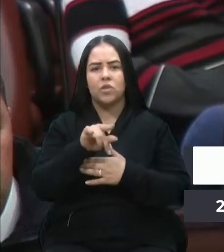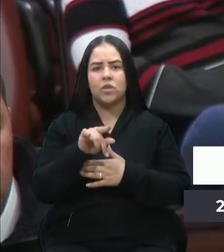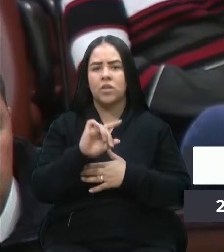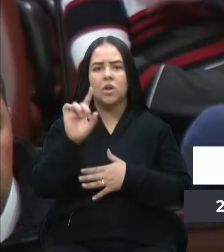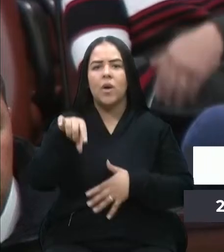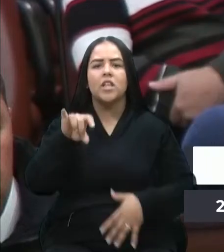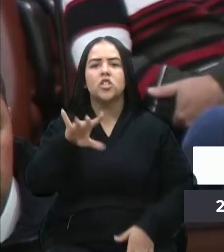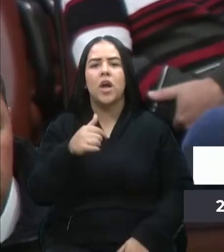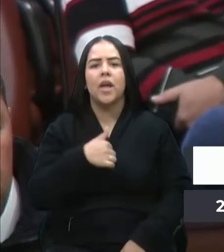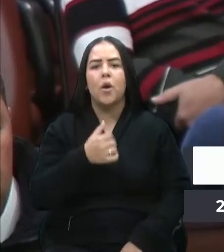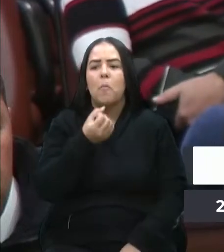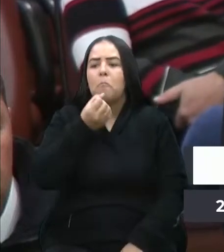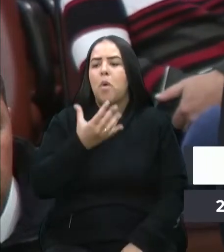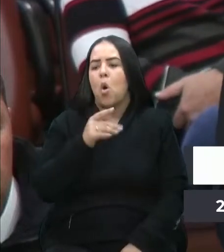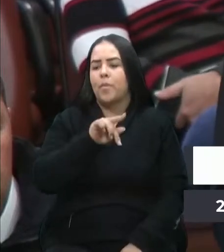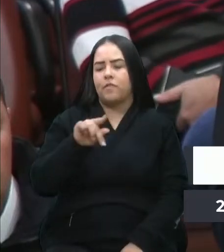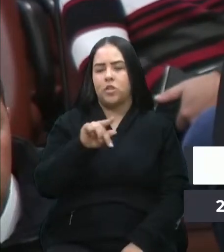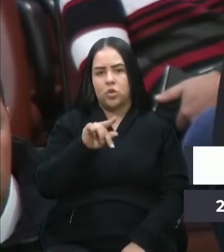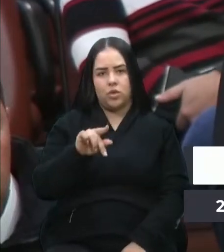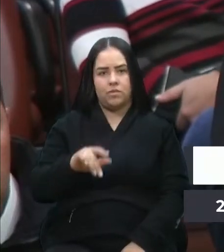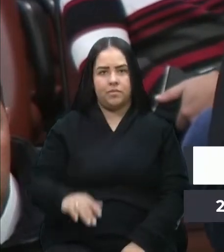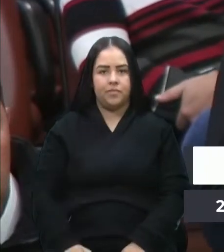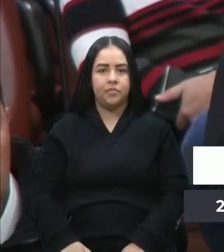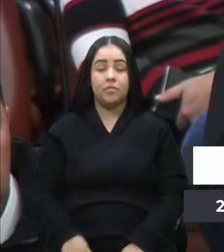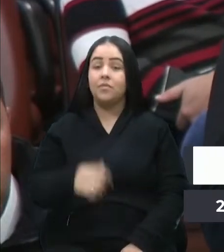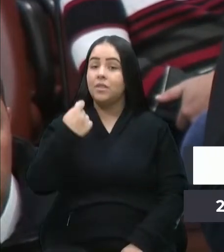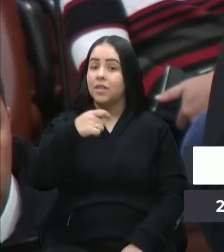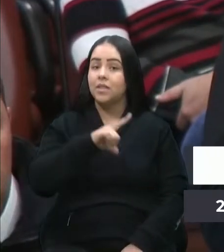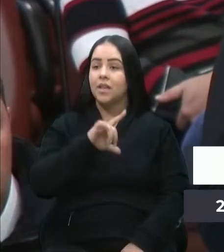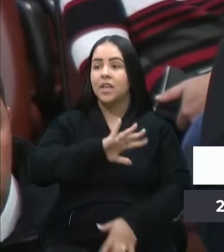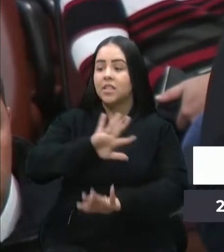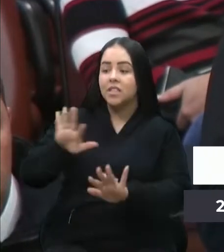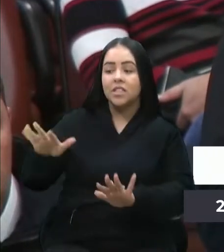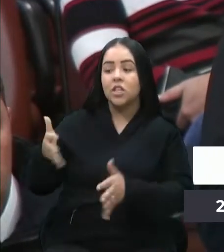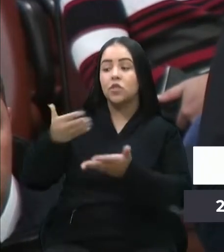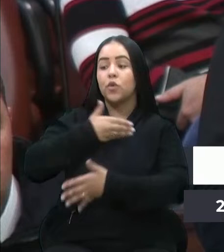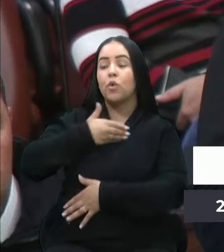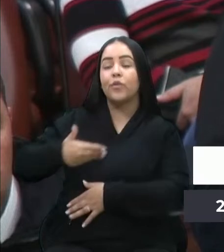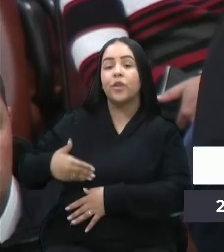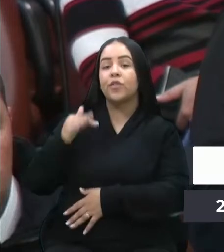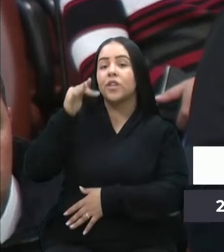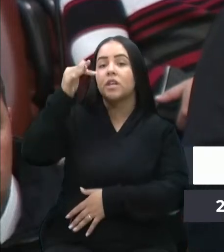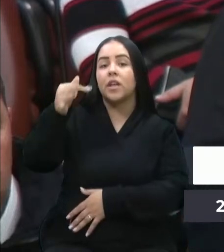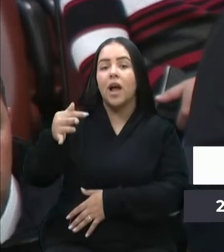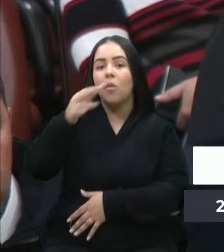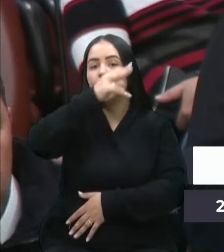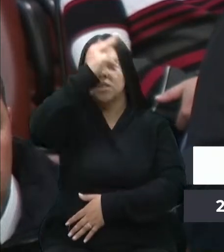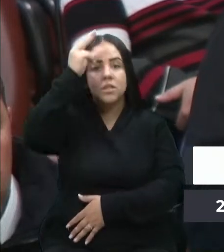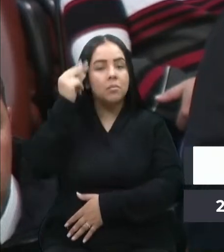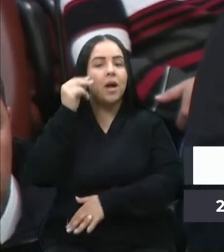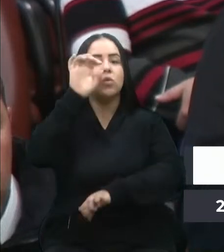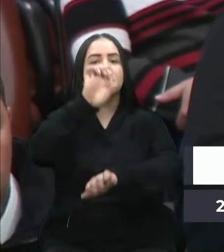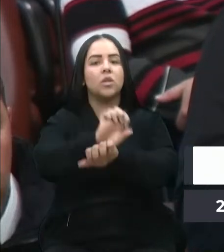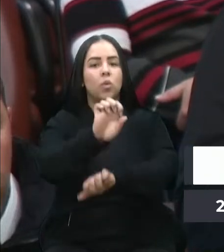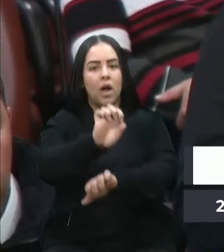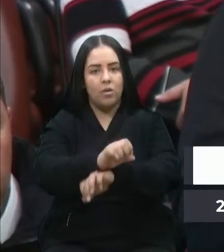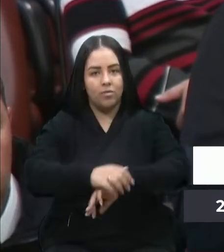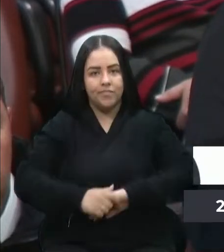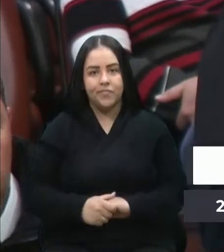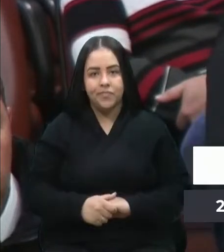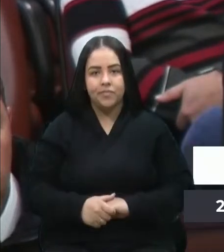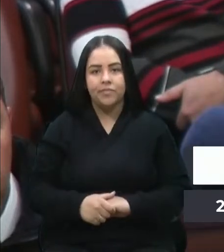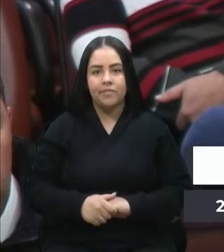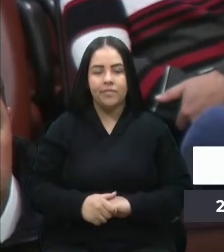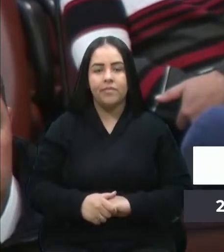ser um bom professor, basta a gente ter incentivo do governo federal, do governo municipal, do governo estadual. Né?